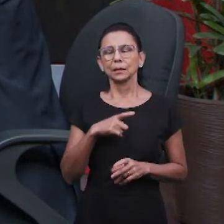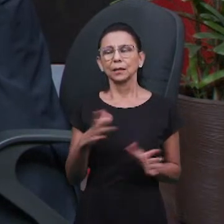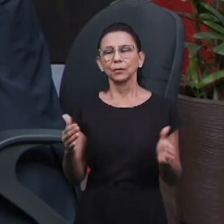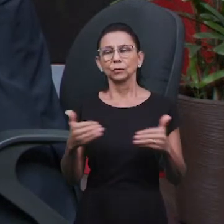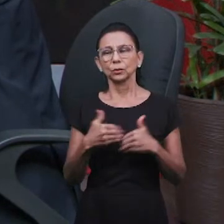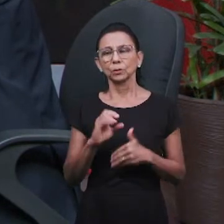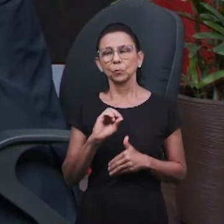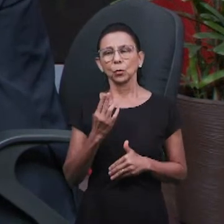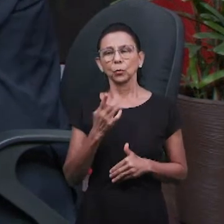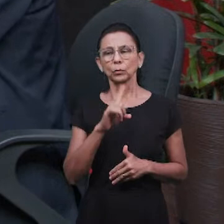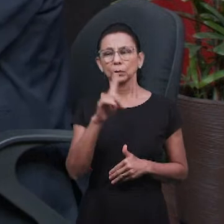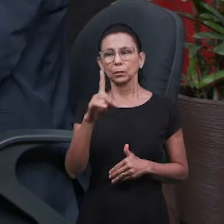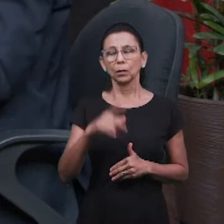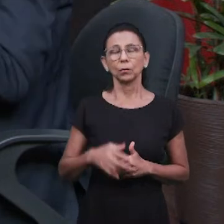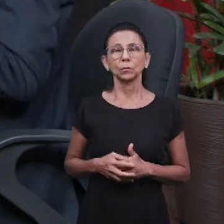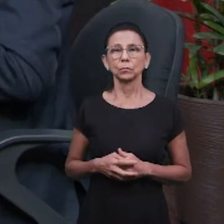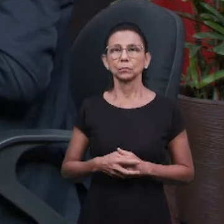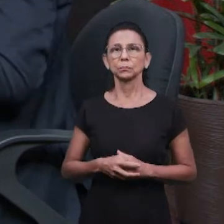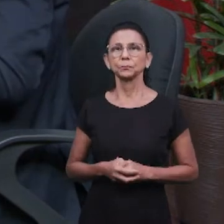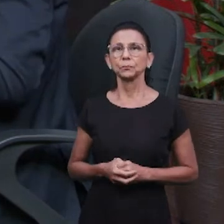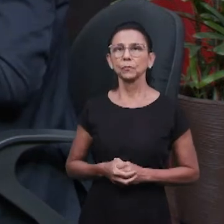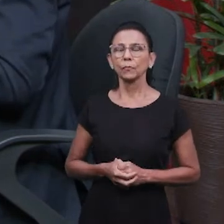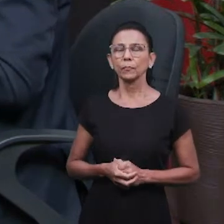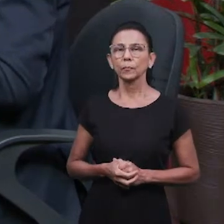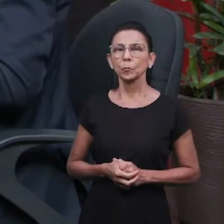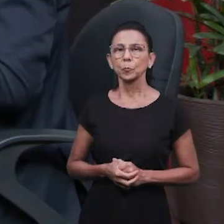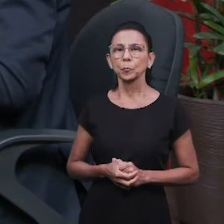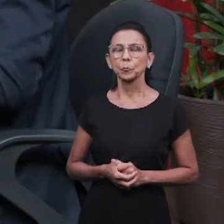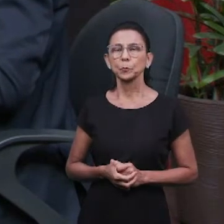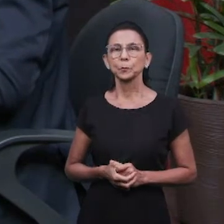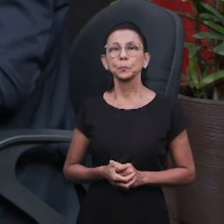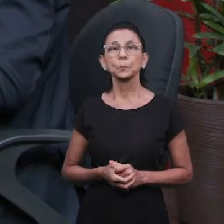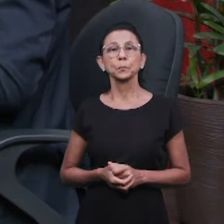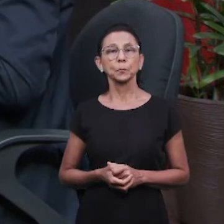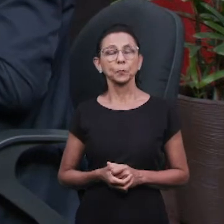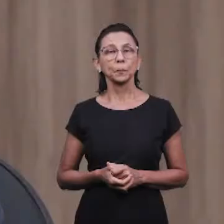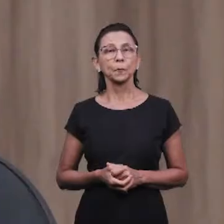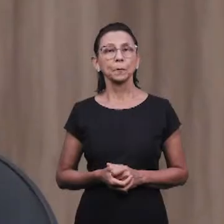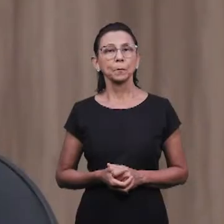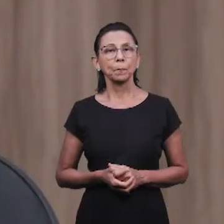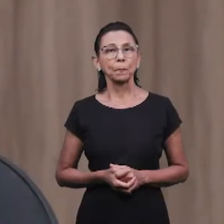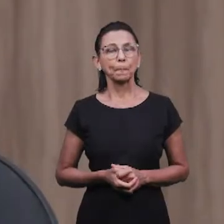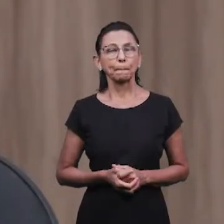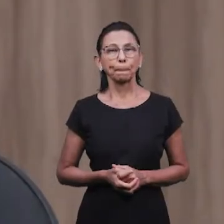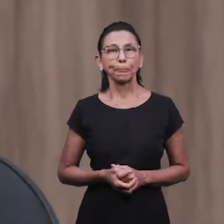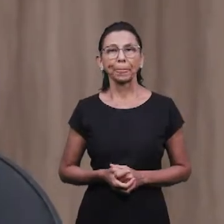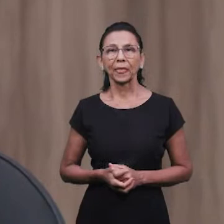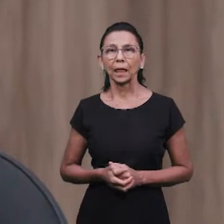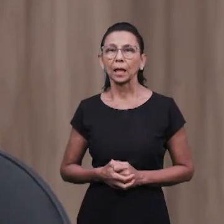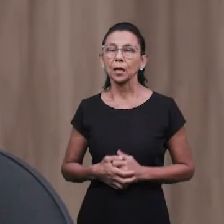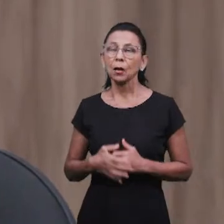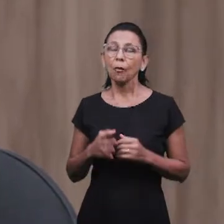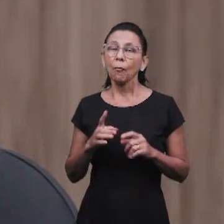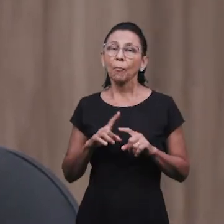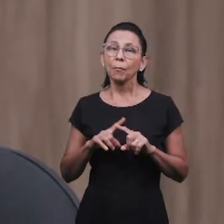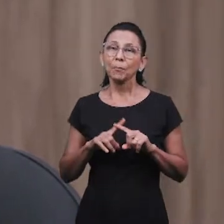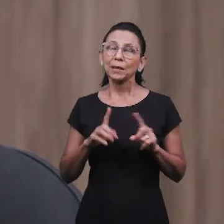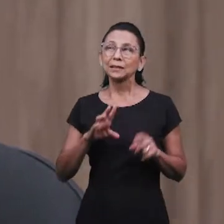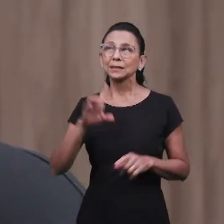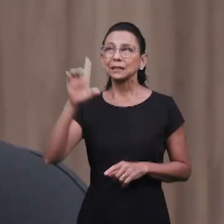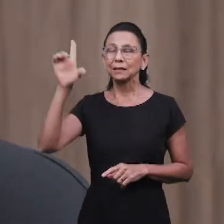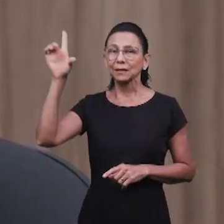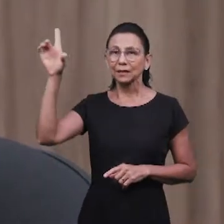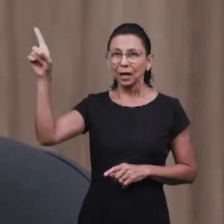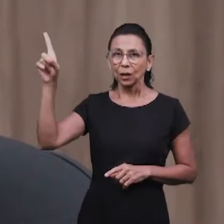essa informação, quando o autismo começou a ser identificado, mas o que nós reparamos é o seguinte, que Deus não faz acepção de pessoas. Você vai